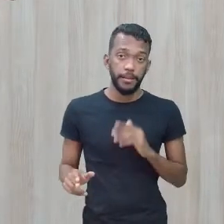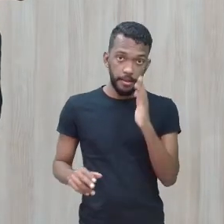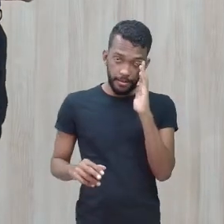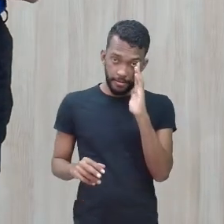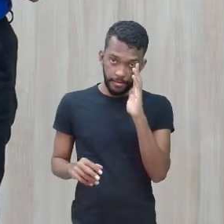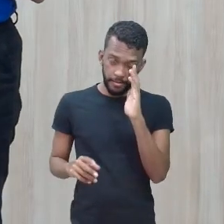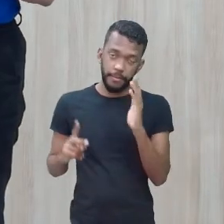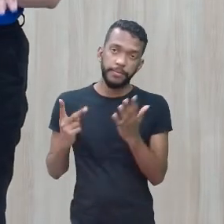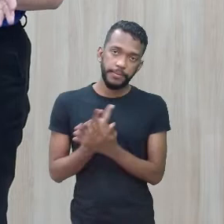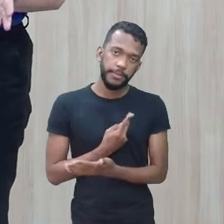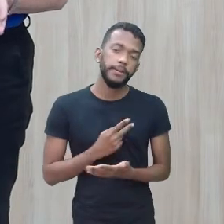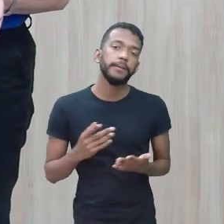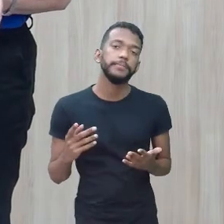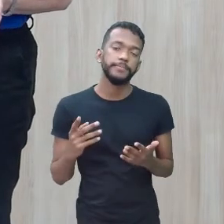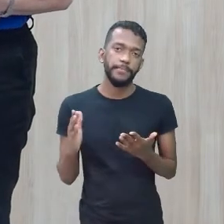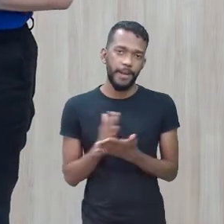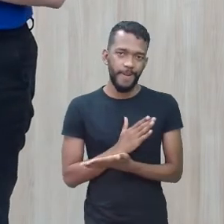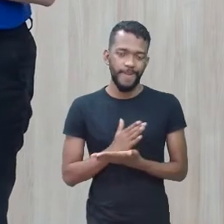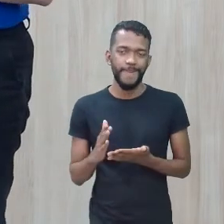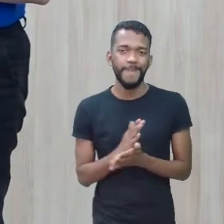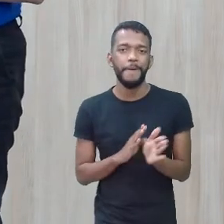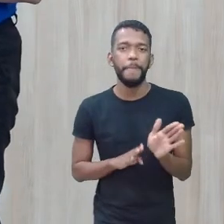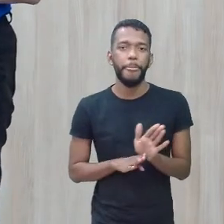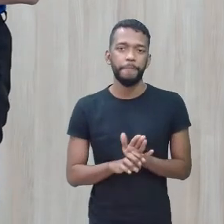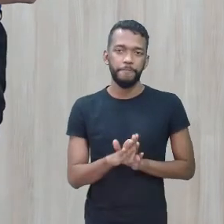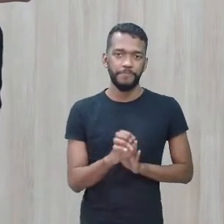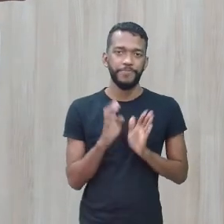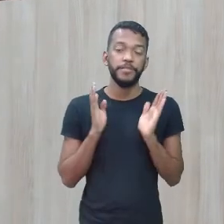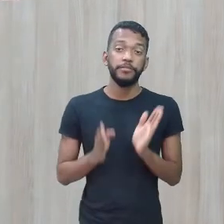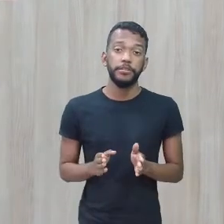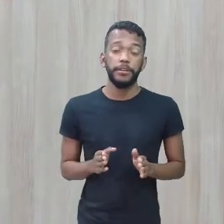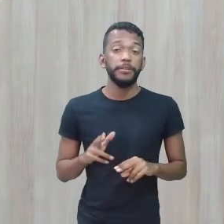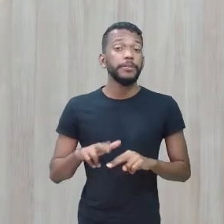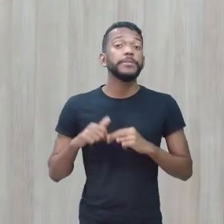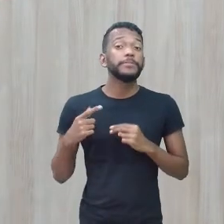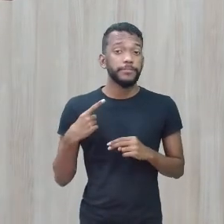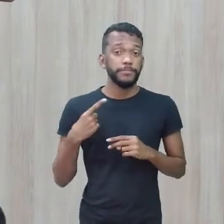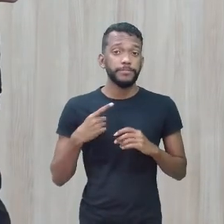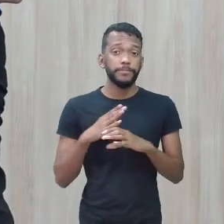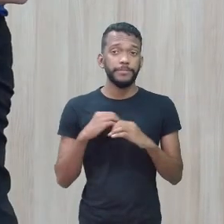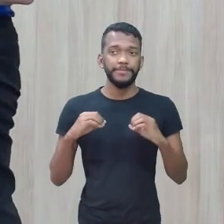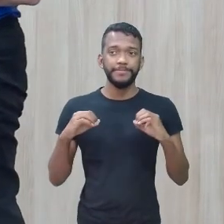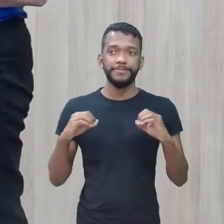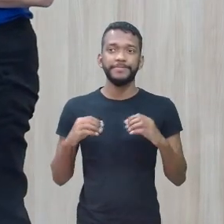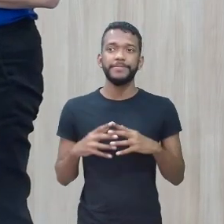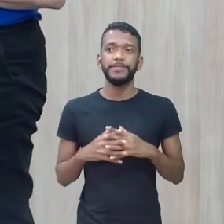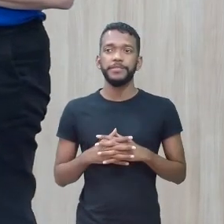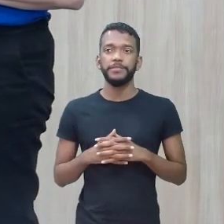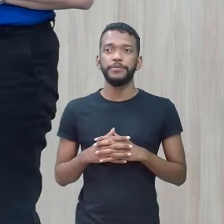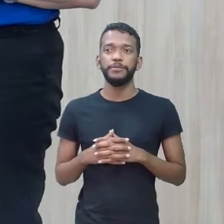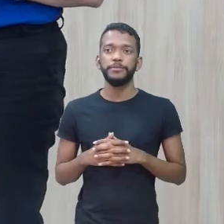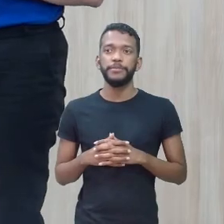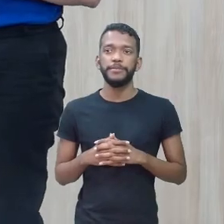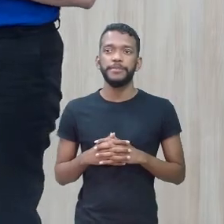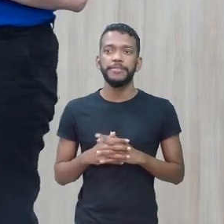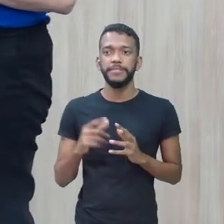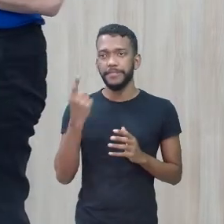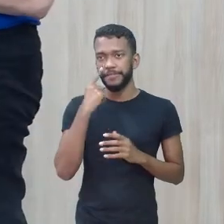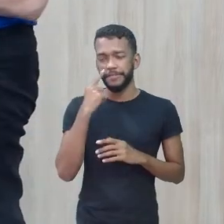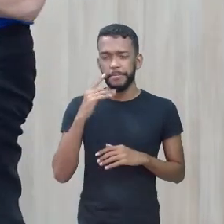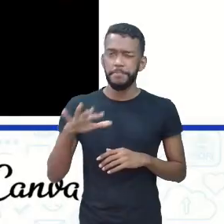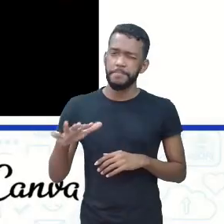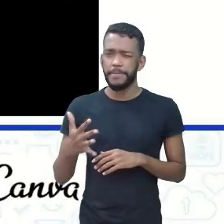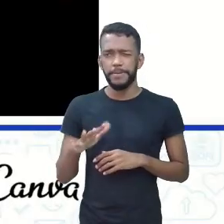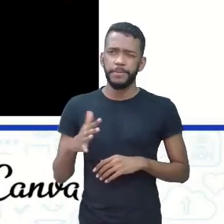com algumas bactérias. Então, eles fazem toda essa divisão. E aqui nós vamos ver aqui mais